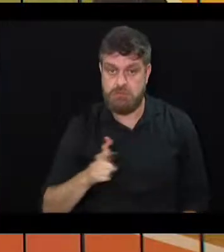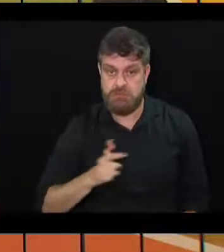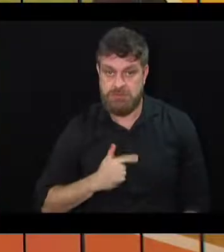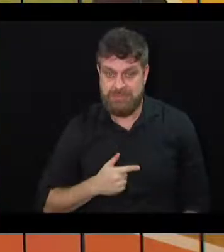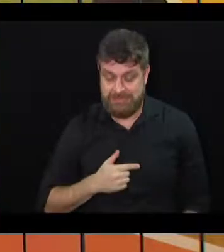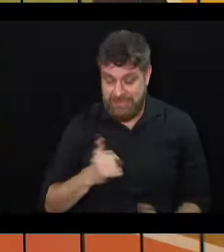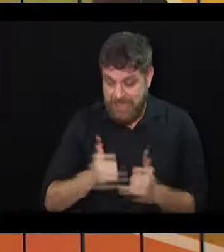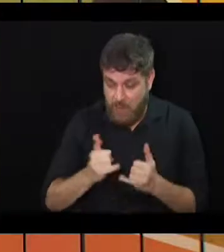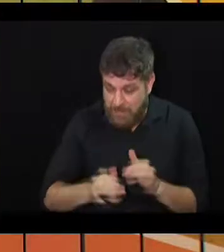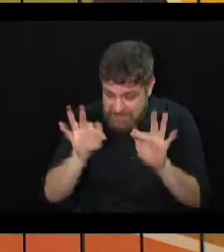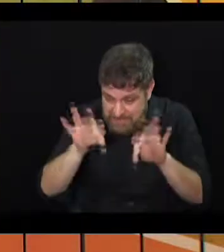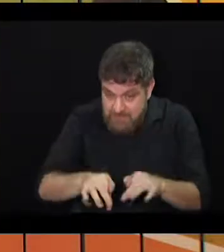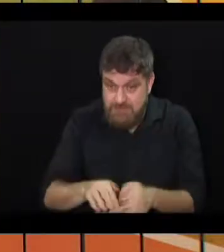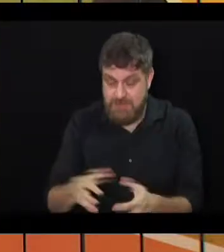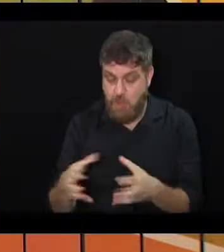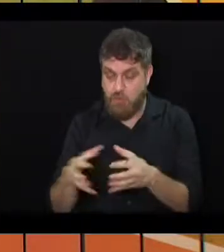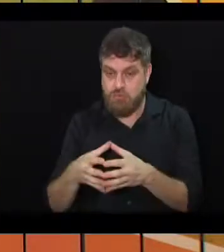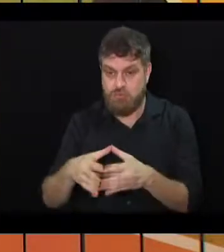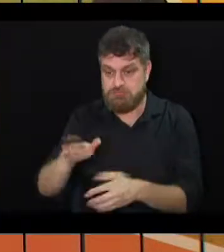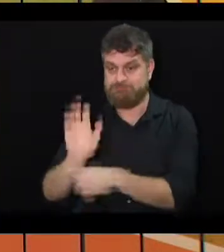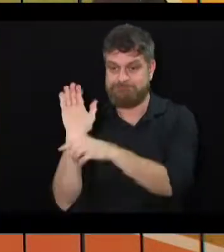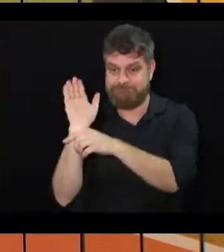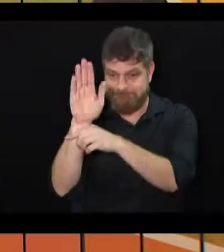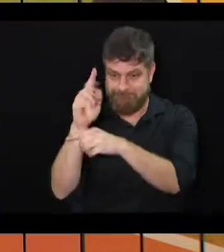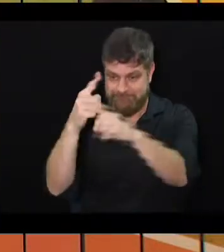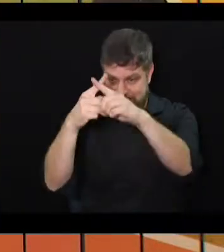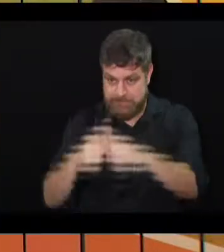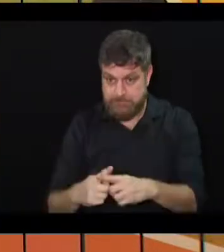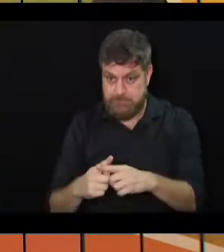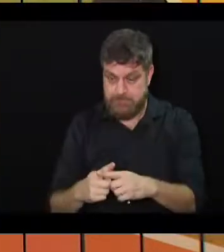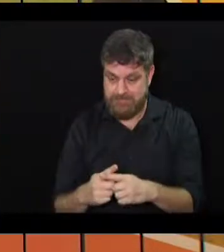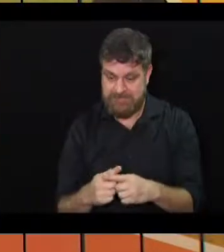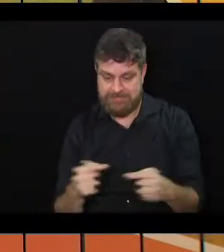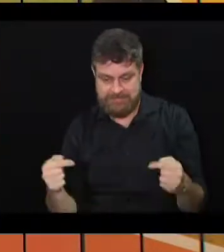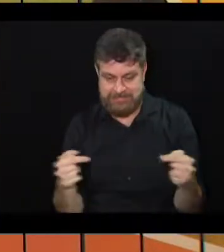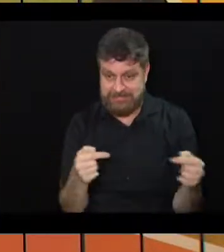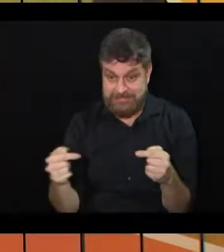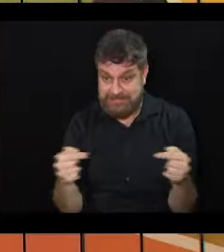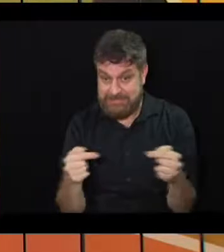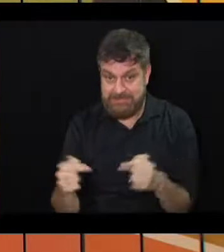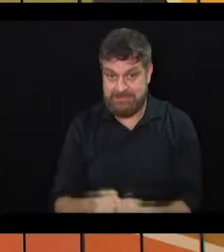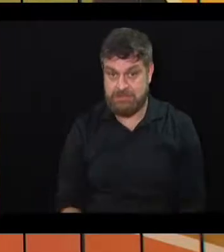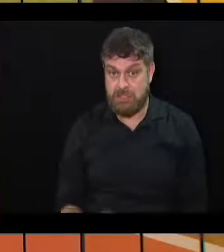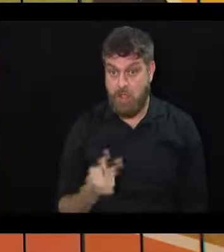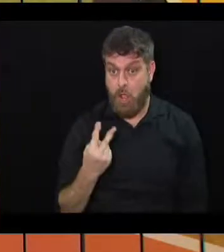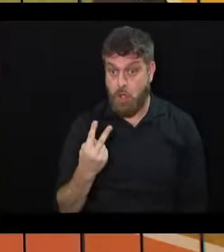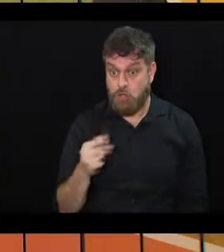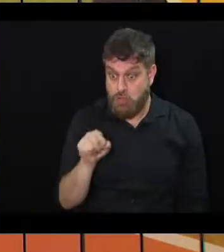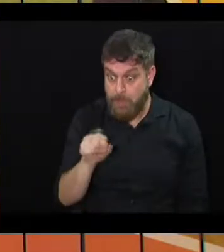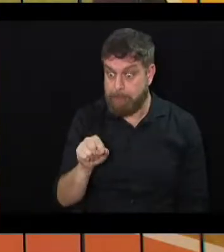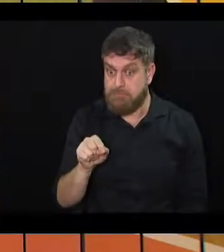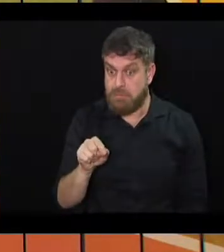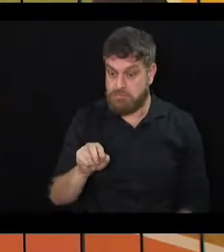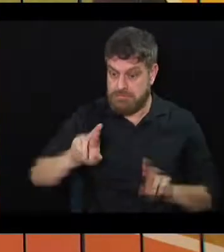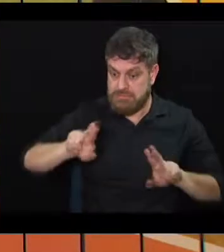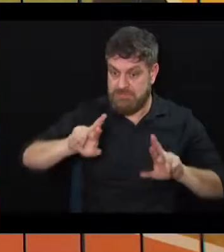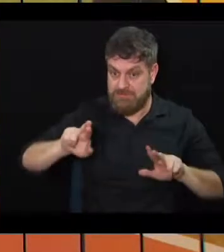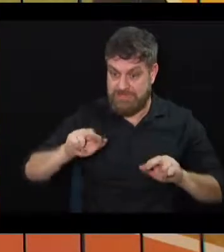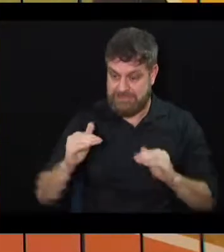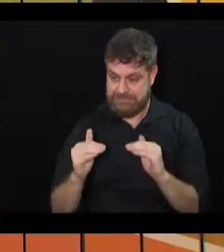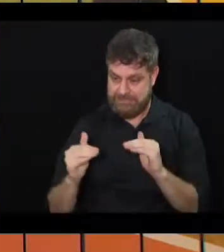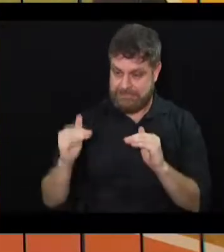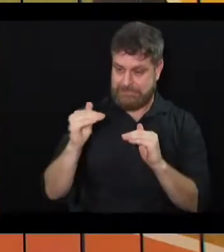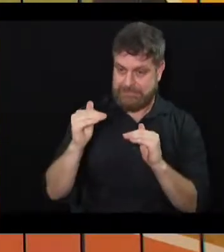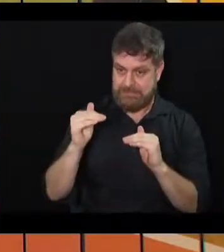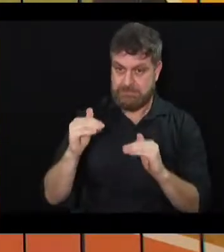Liga de Basquete Feminino. A diferença na tabela entre as duas equipes é de apenas 2 pontos. As campineiras,